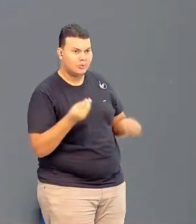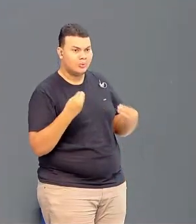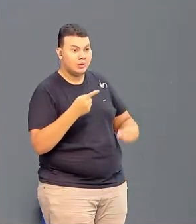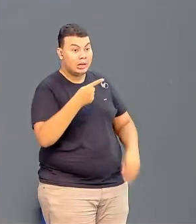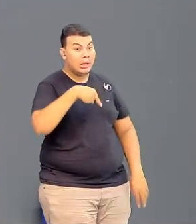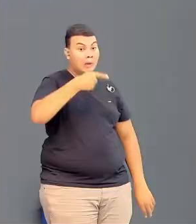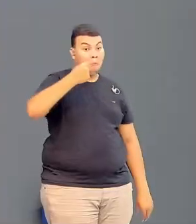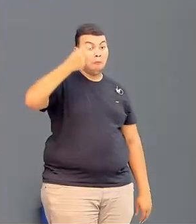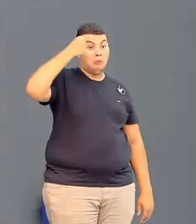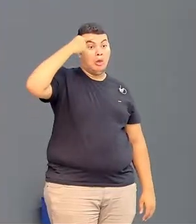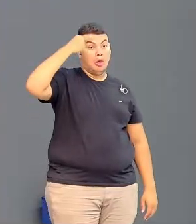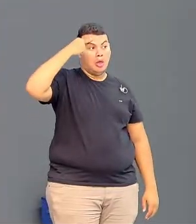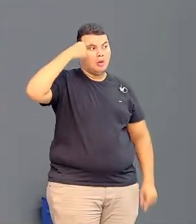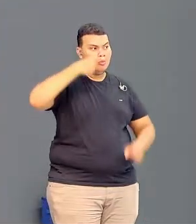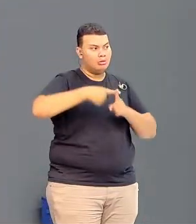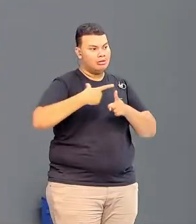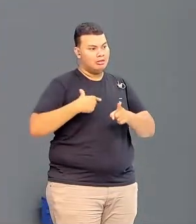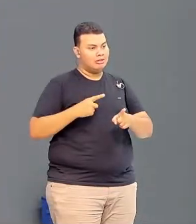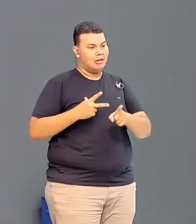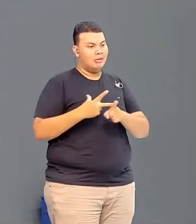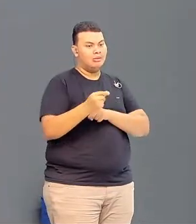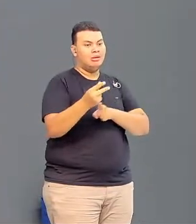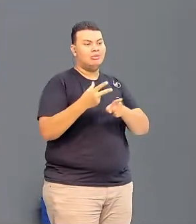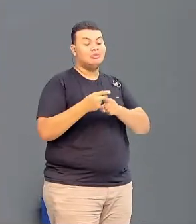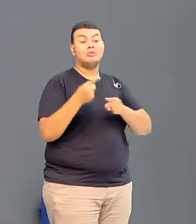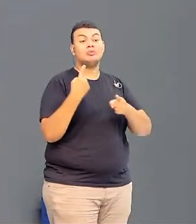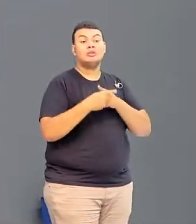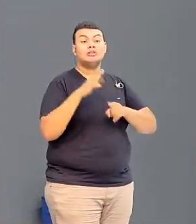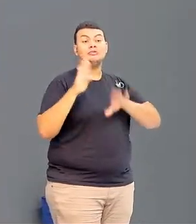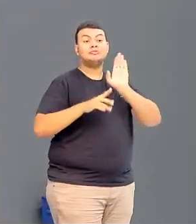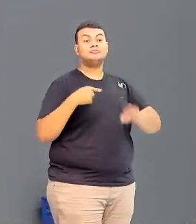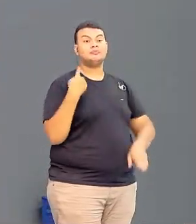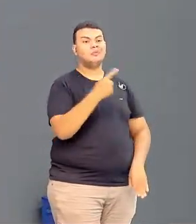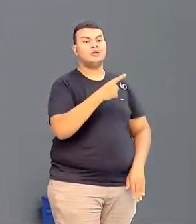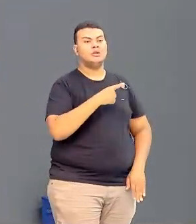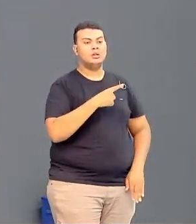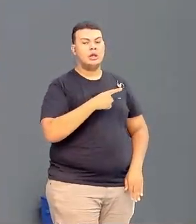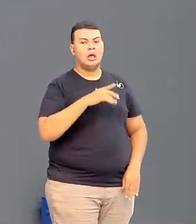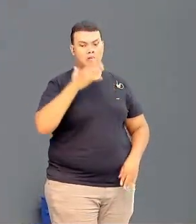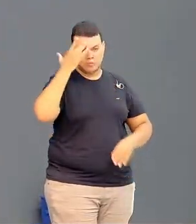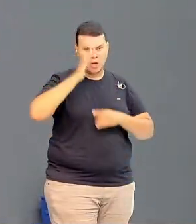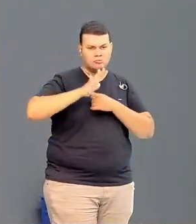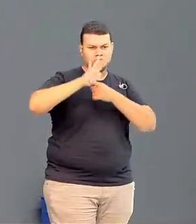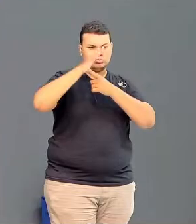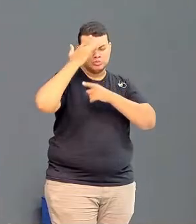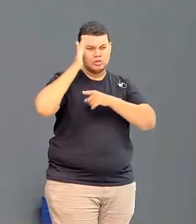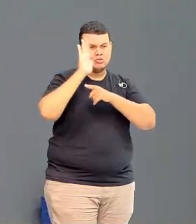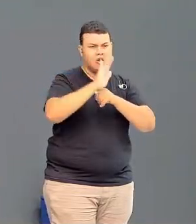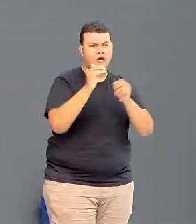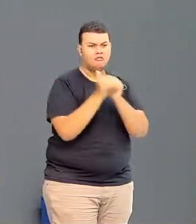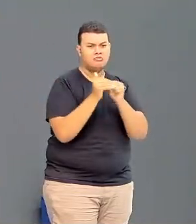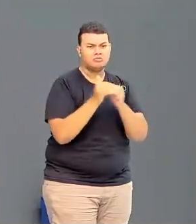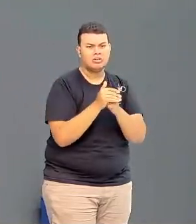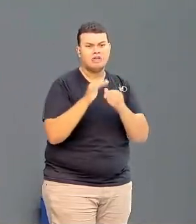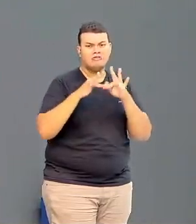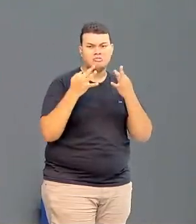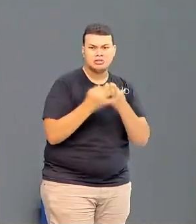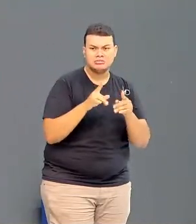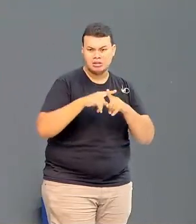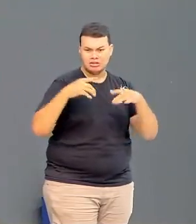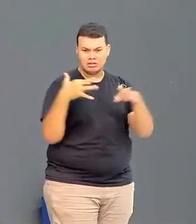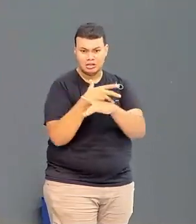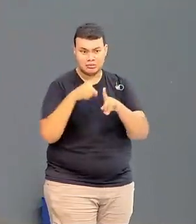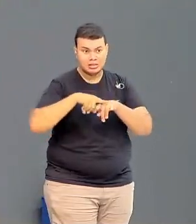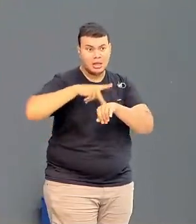continuem pensando nisso que eu estou em vantagem. Sabe, porque às vezes a gente está levantando mãos santas para orar pela família, pelo casamento, pela cidade,